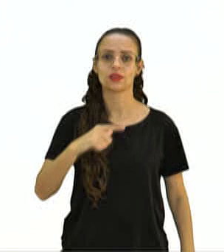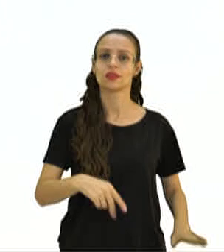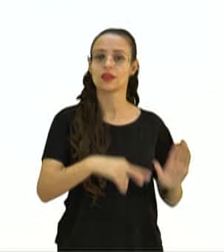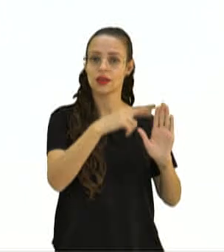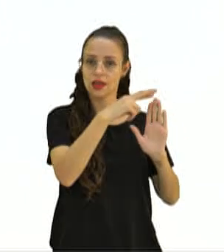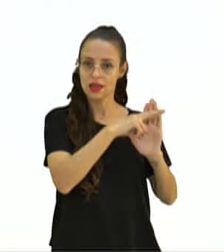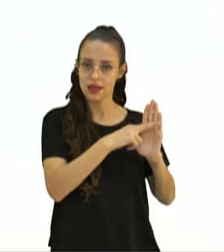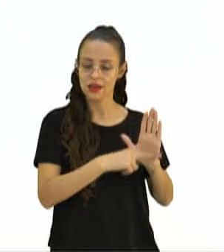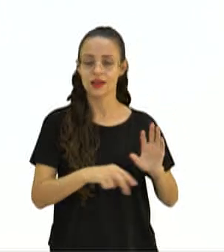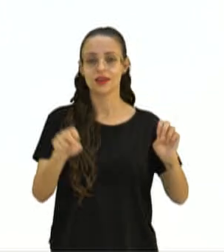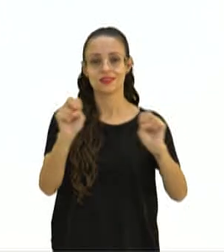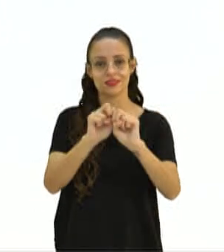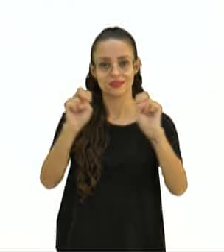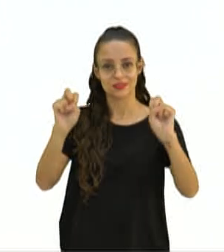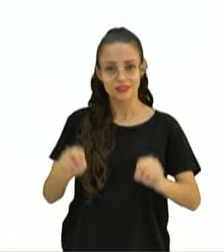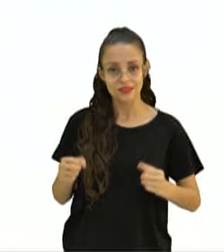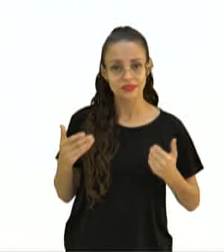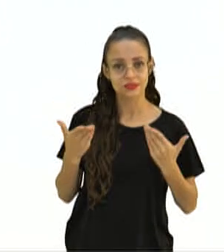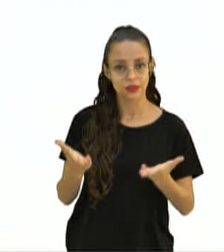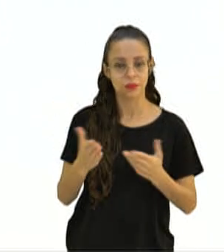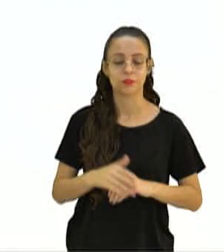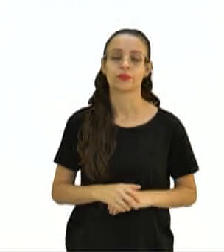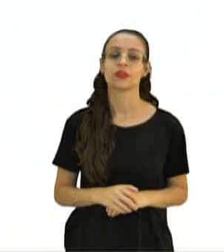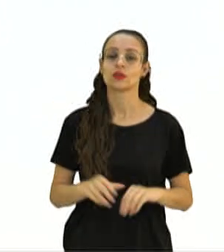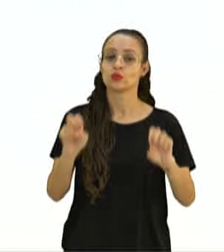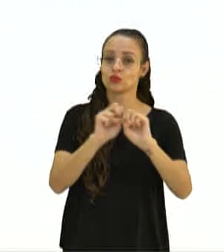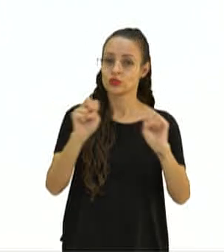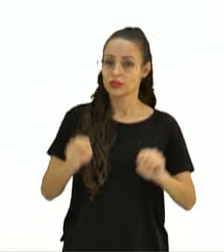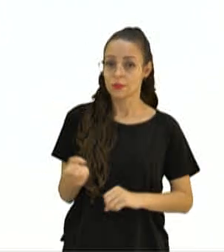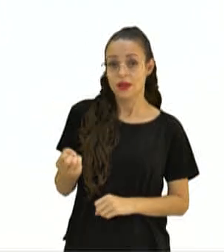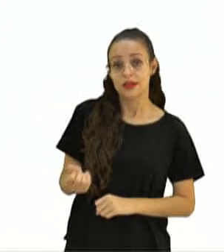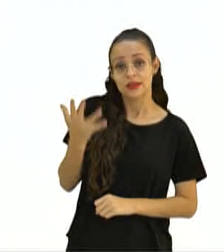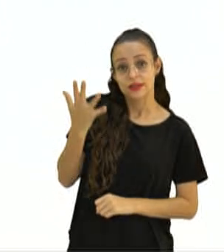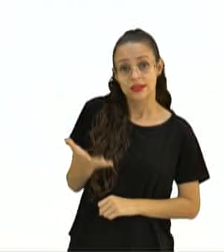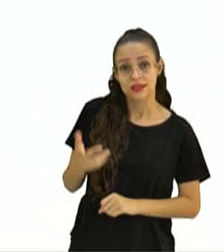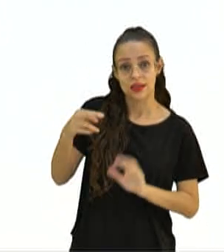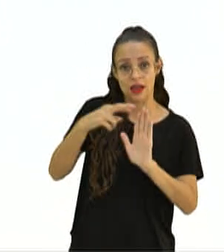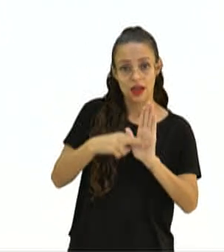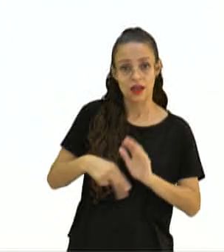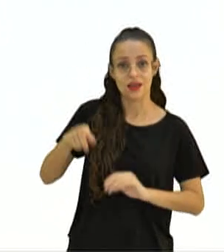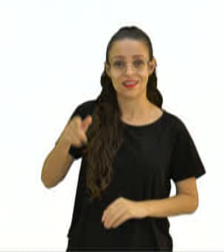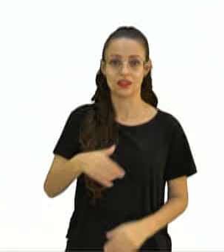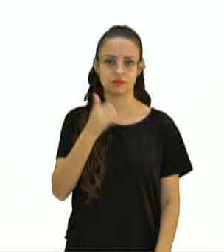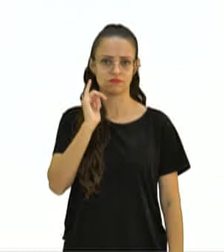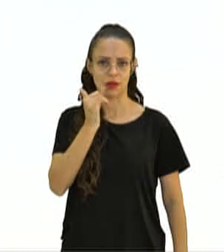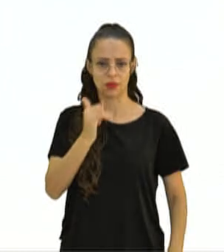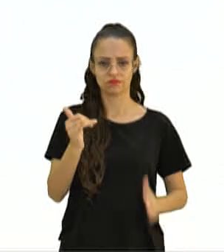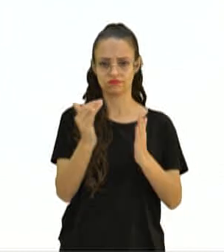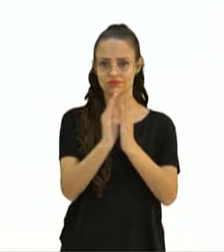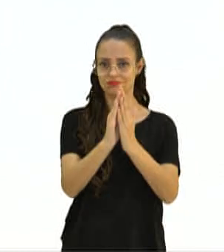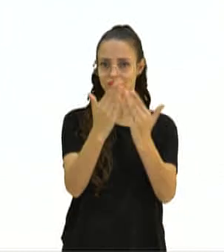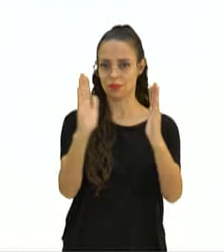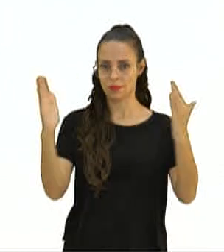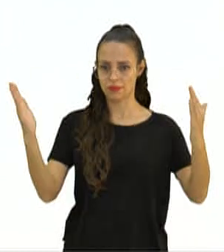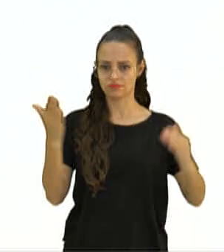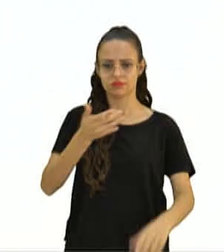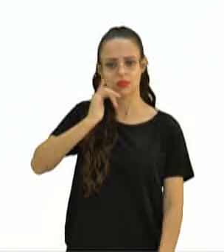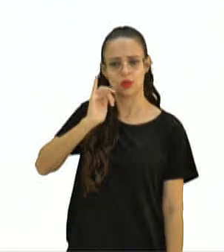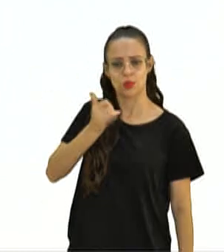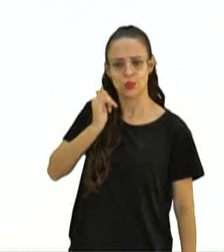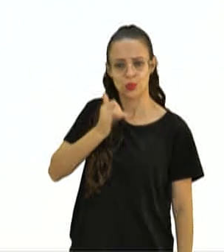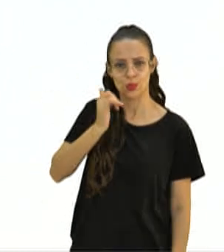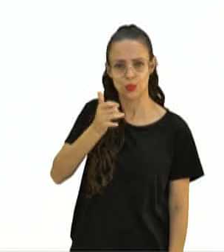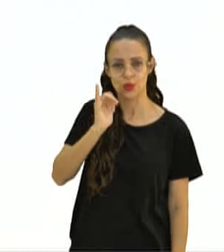do sistema em questão, né? Então, o sistema cria as regras, então o jogador mestre, né, cria a situação,